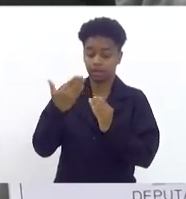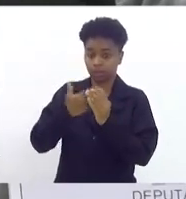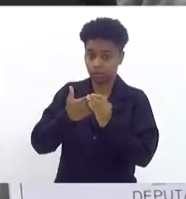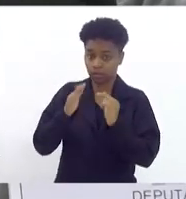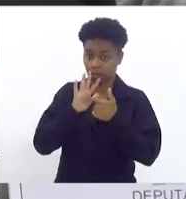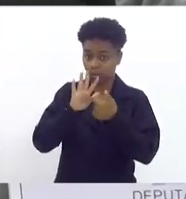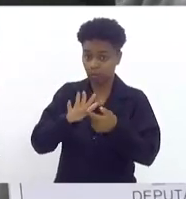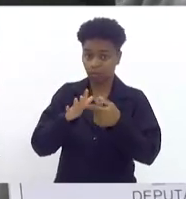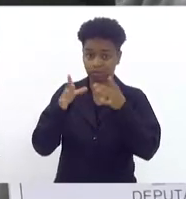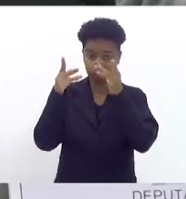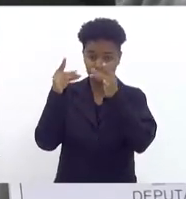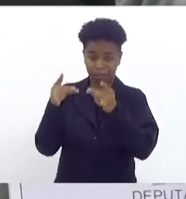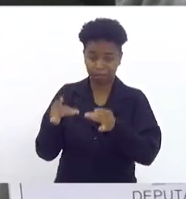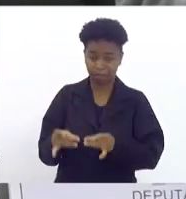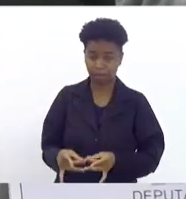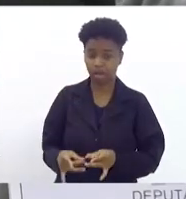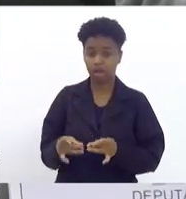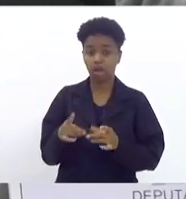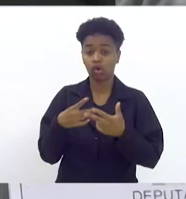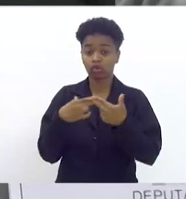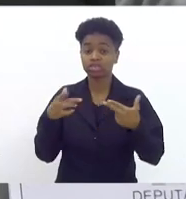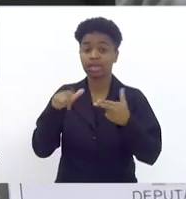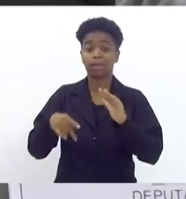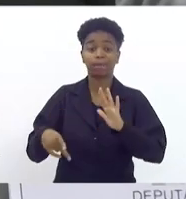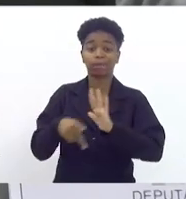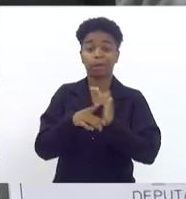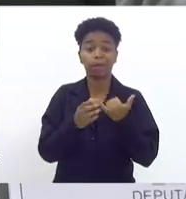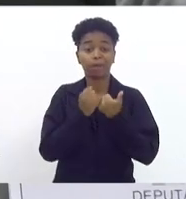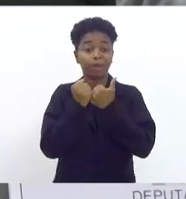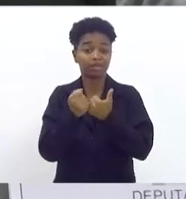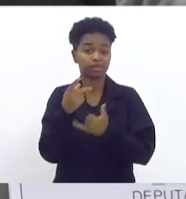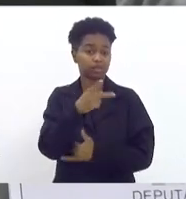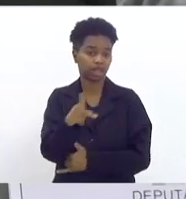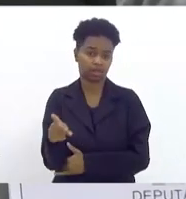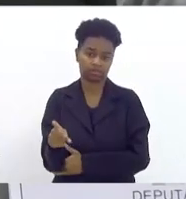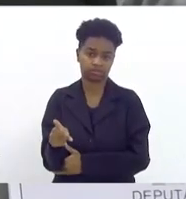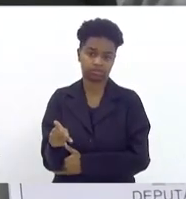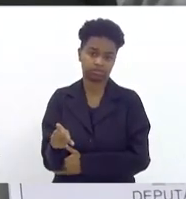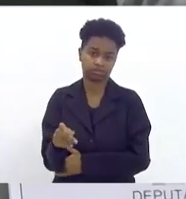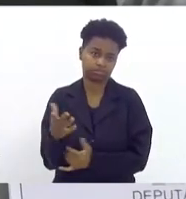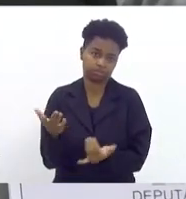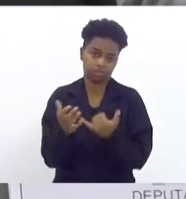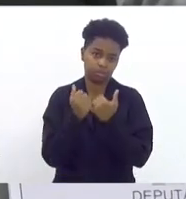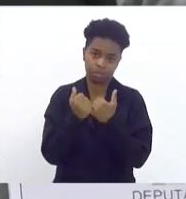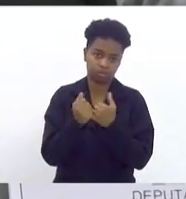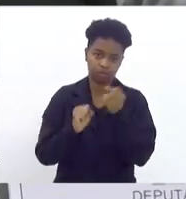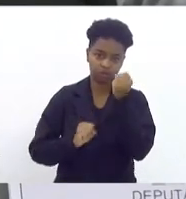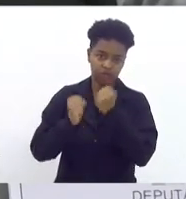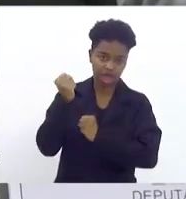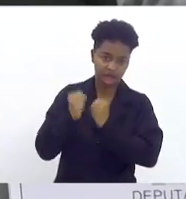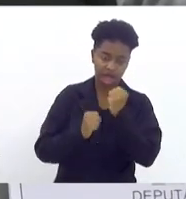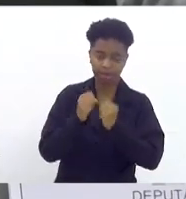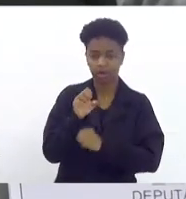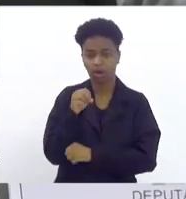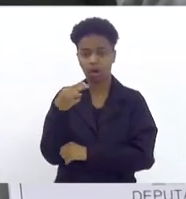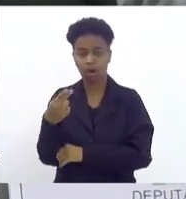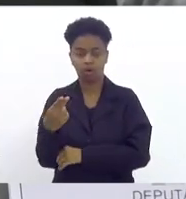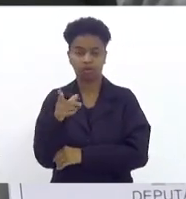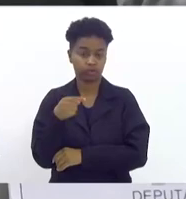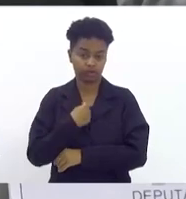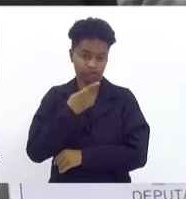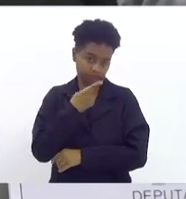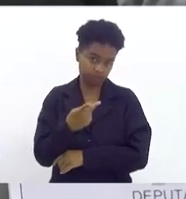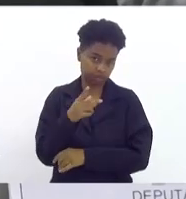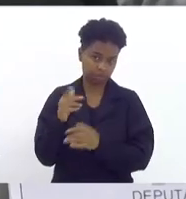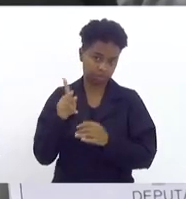da questão da disposição daquilo que é patrimônio próprio, né, seja de uma indústria. A gente aqui foi mencionada a